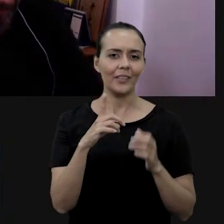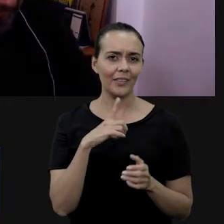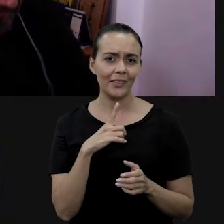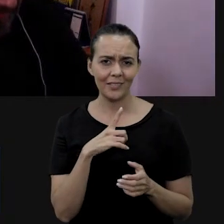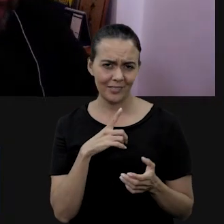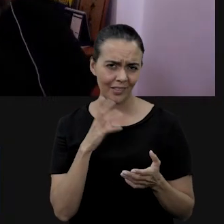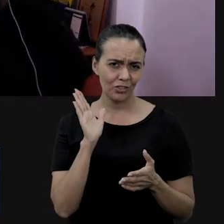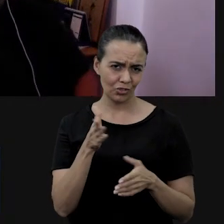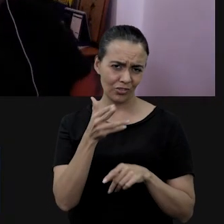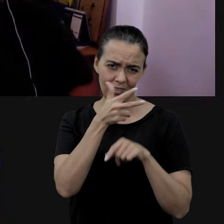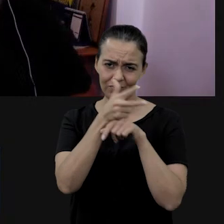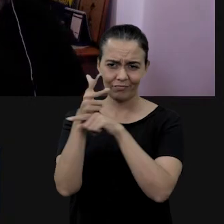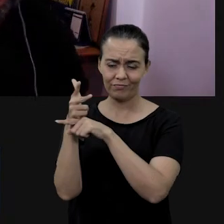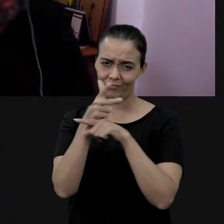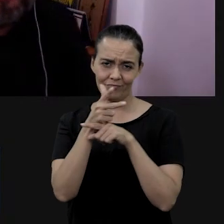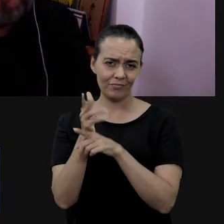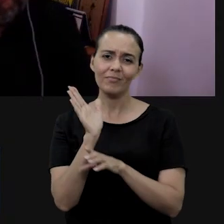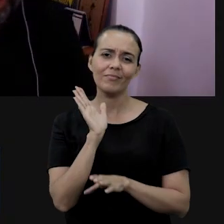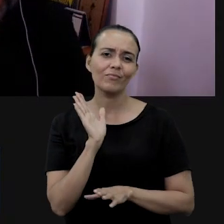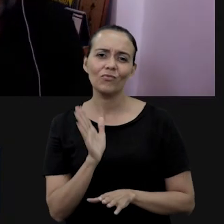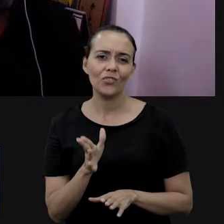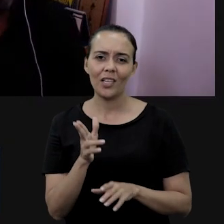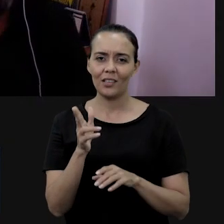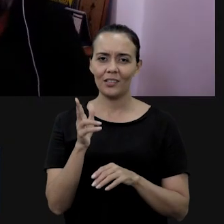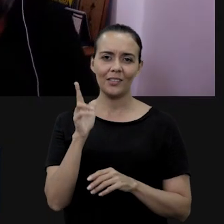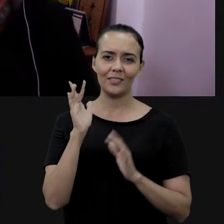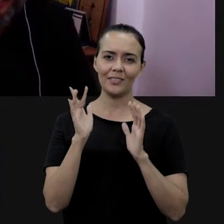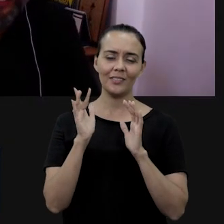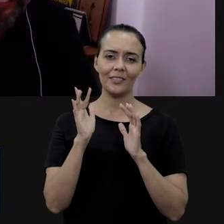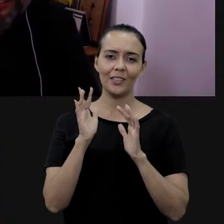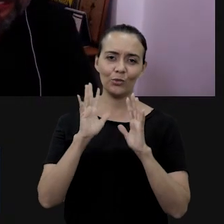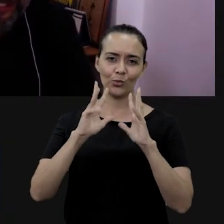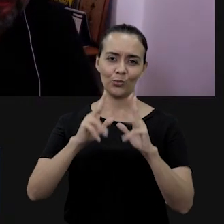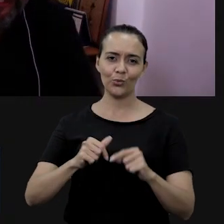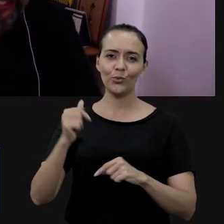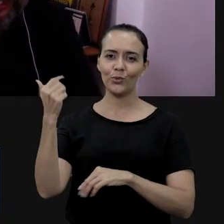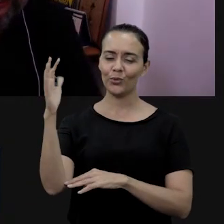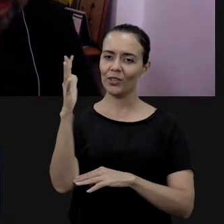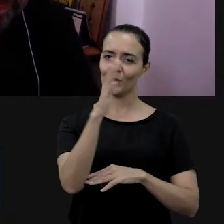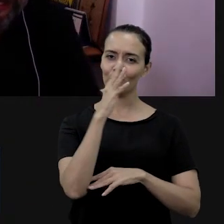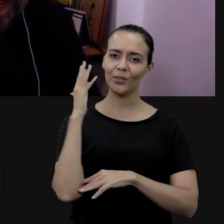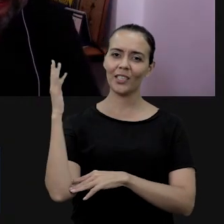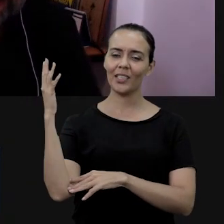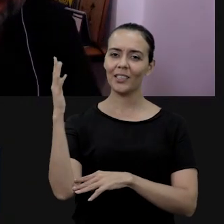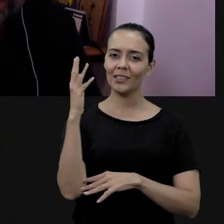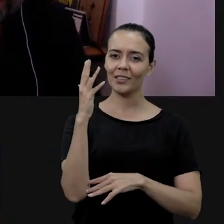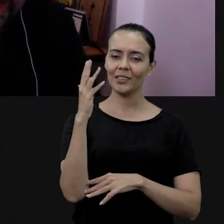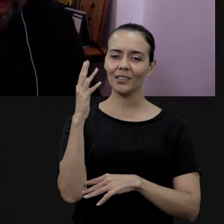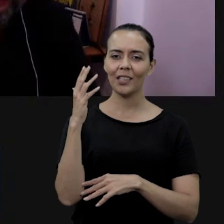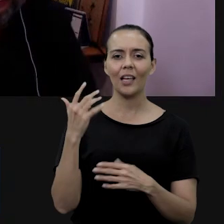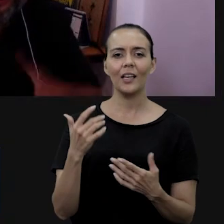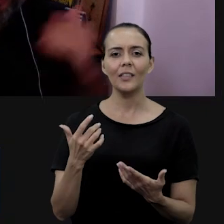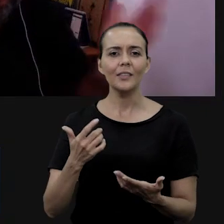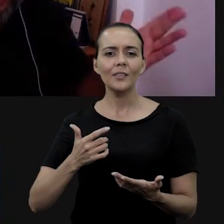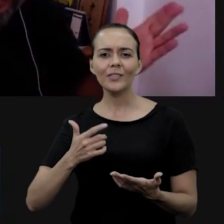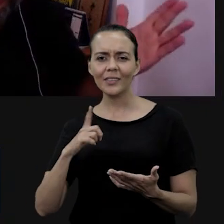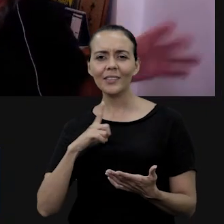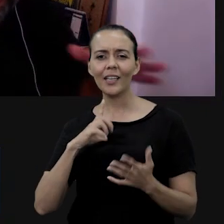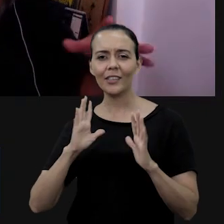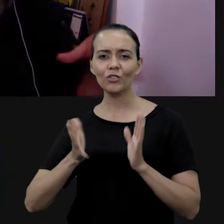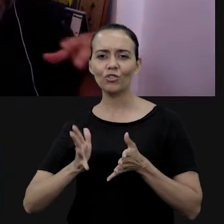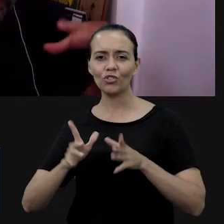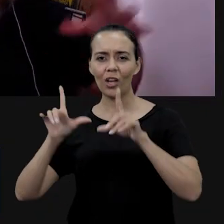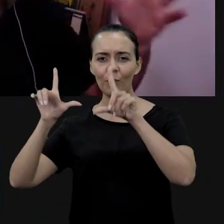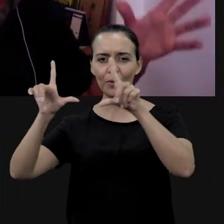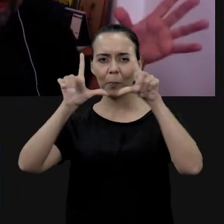tirou na BBC, enfim, esses flagrantes da natureza, por mais que possa ser infinito,